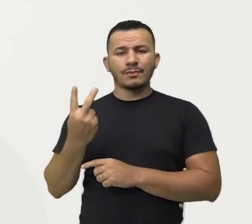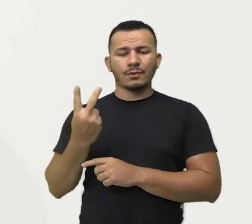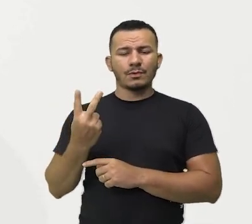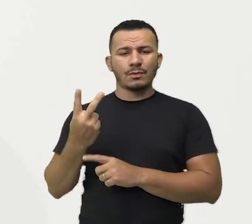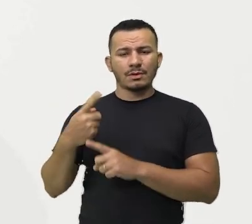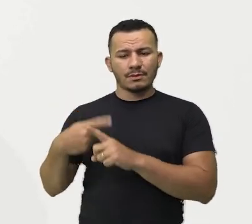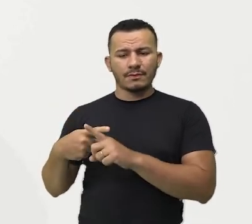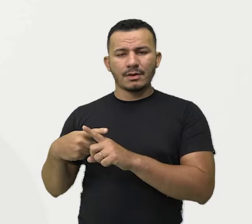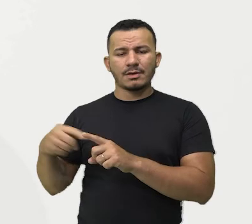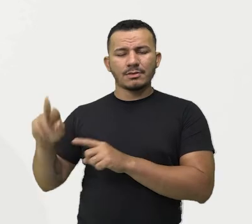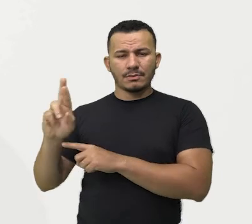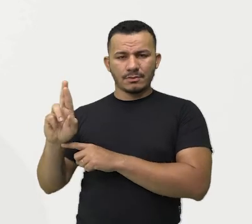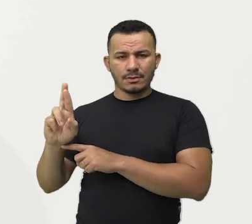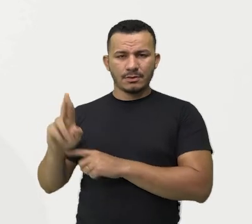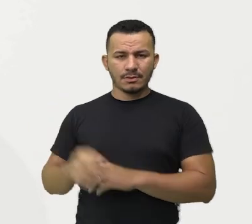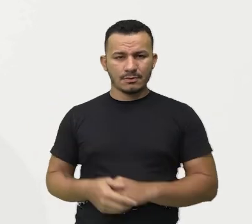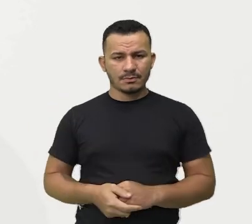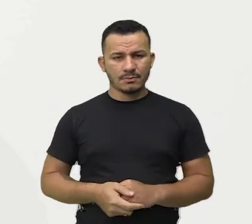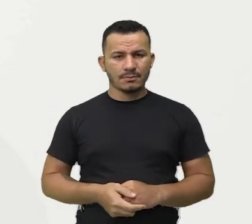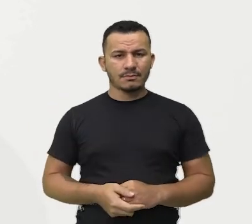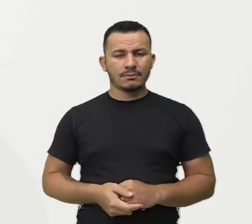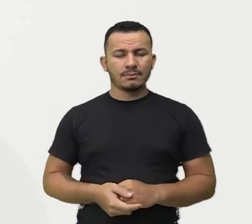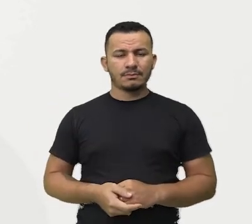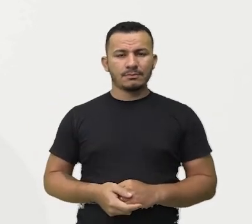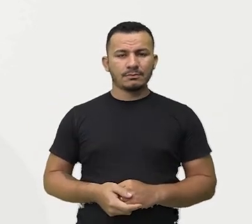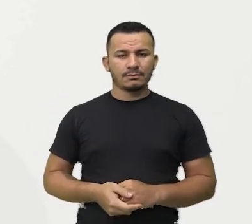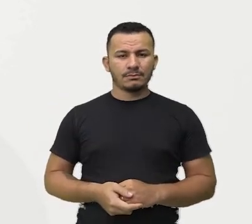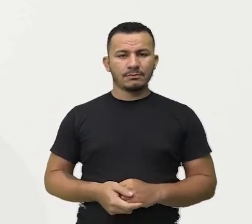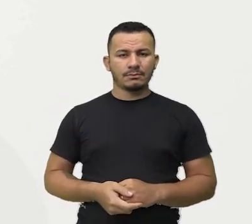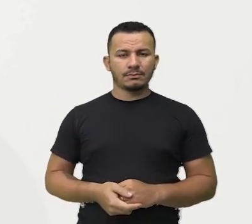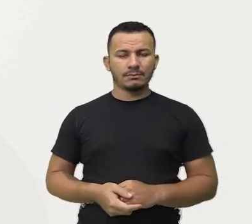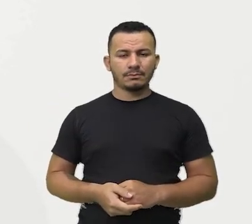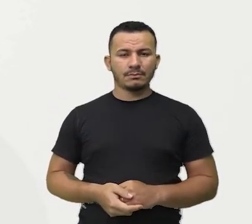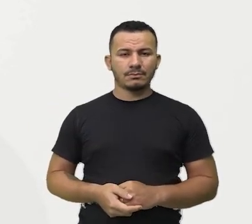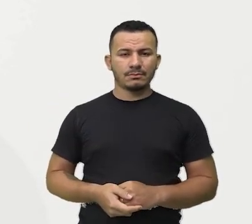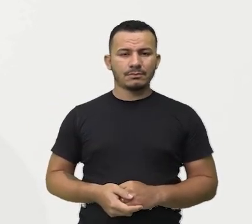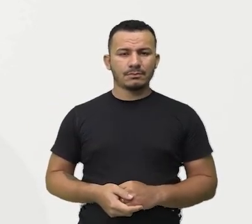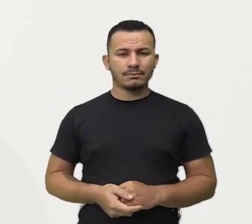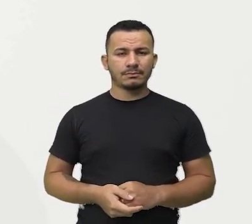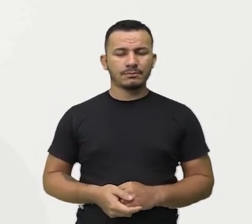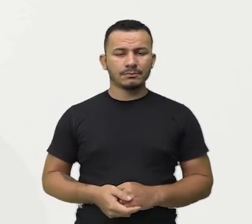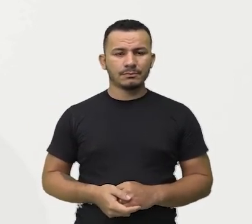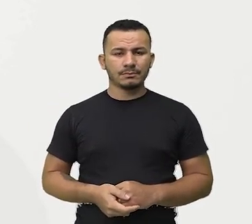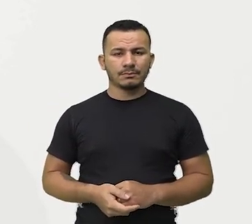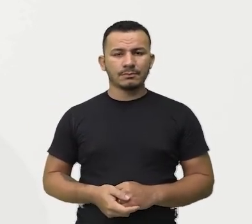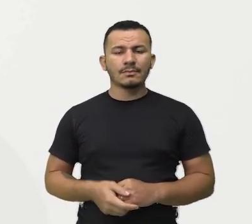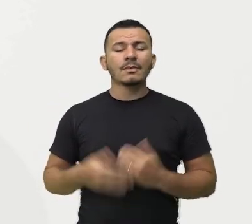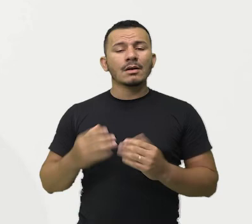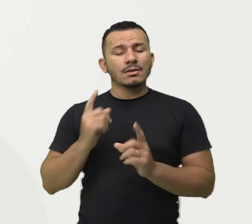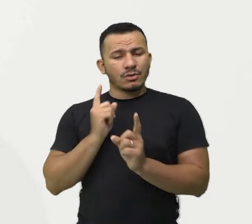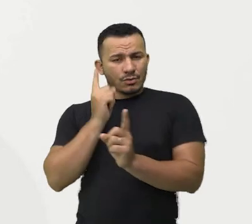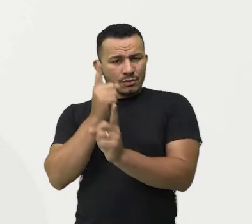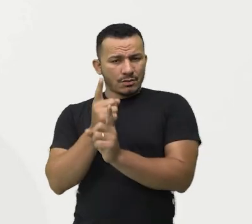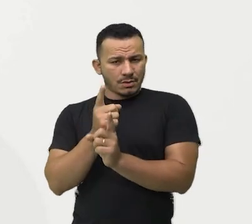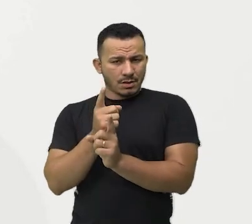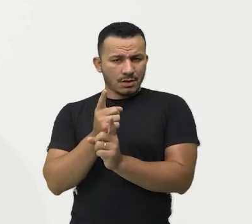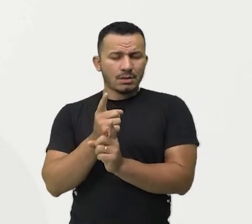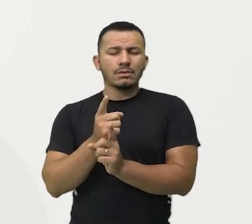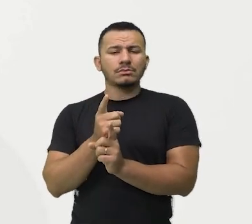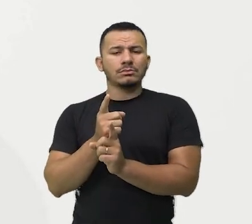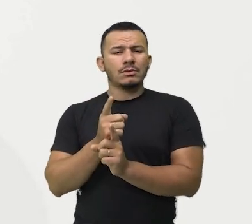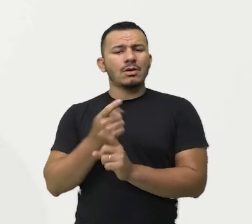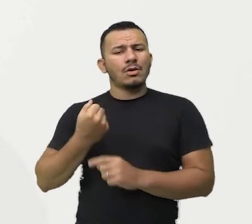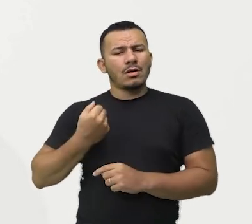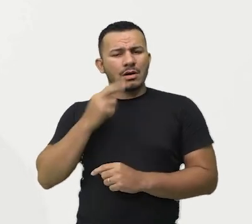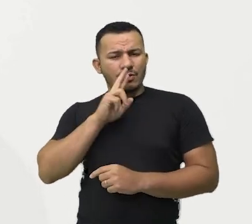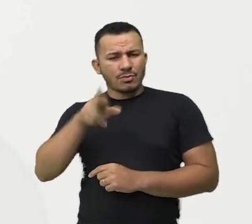é igual a 2 vezes o raio. 2 vezes o raio. E aí, pessoal, se a gente encontrar o